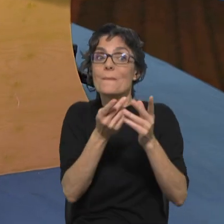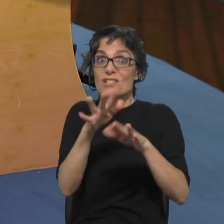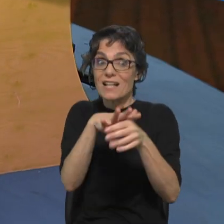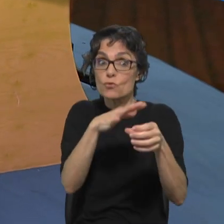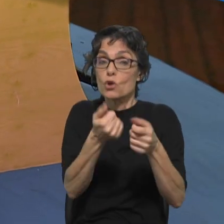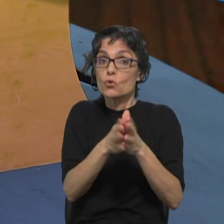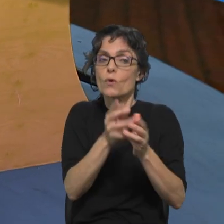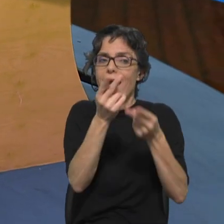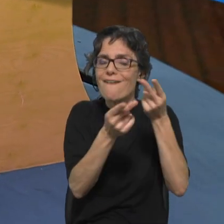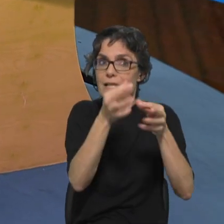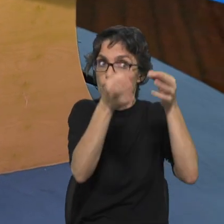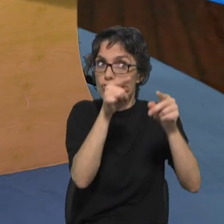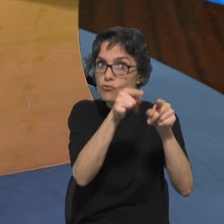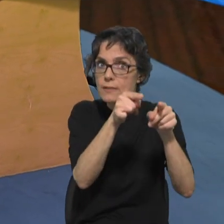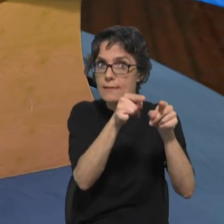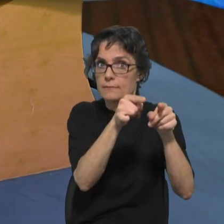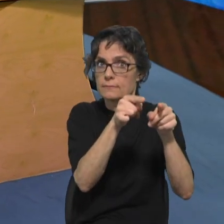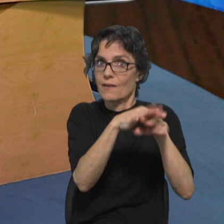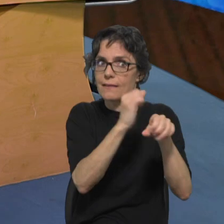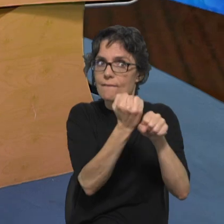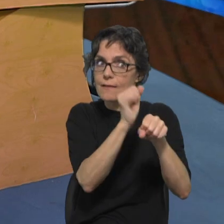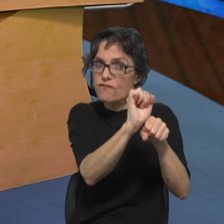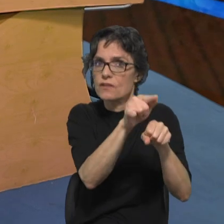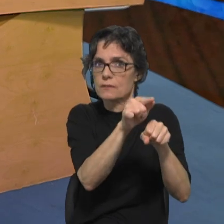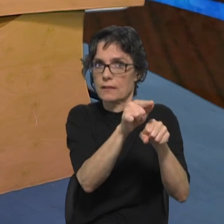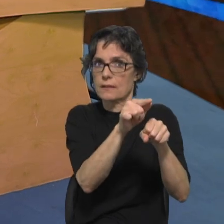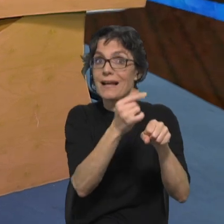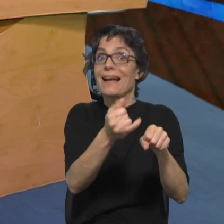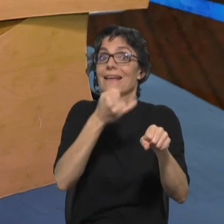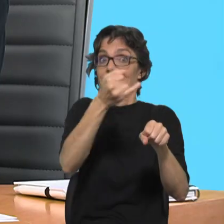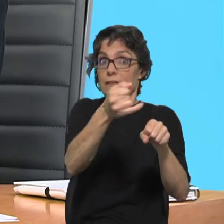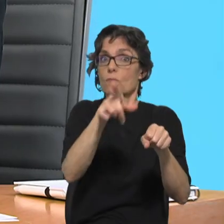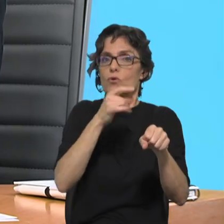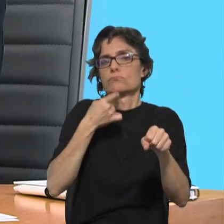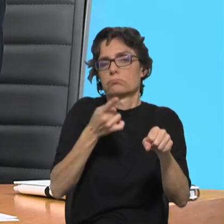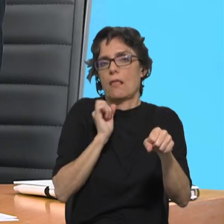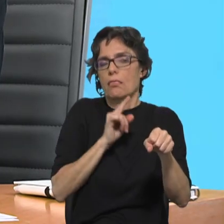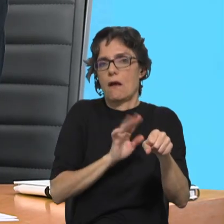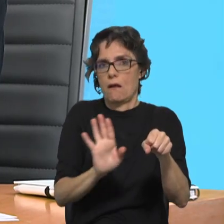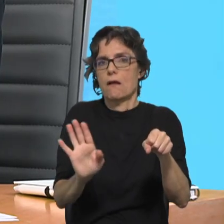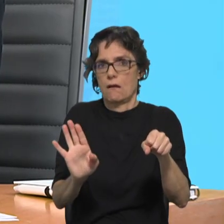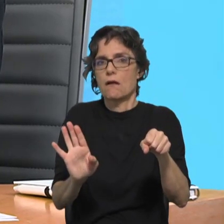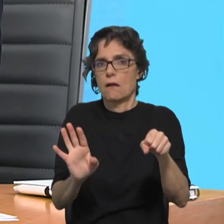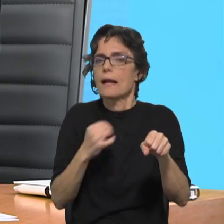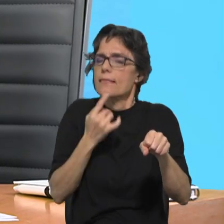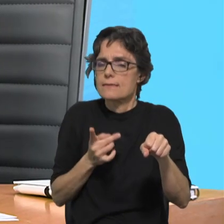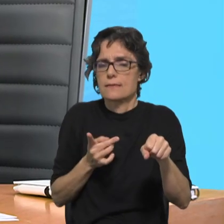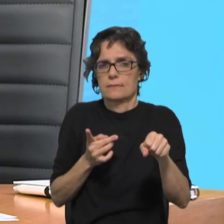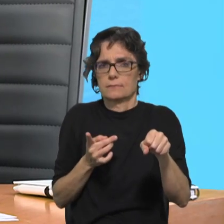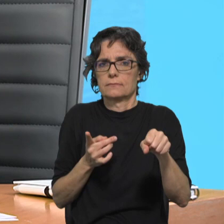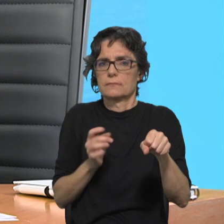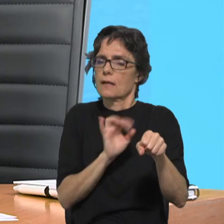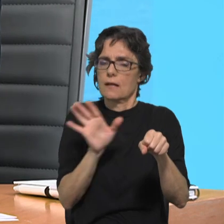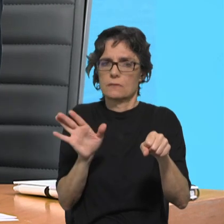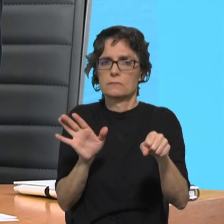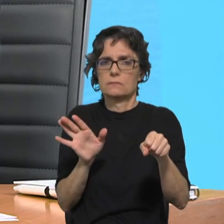E só depois de ser avaliados pela justiça, então nos podemos pronunciar sobre aquela situação em